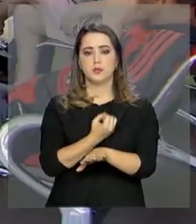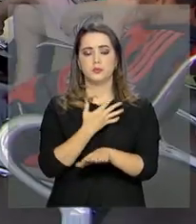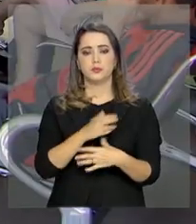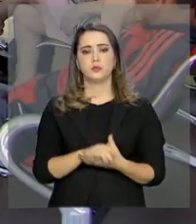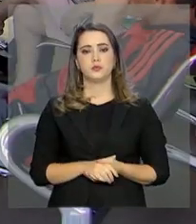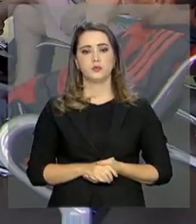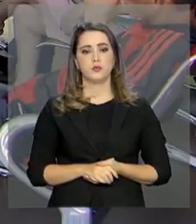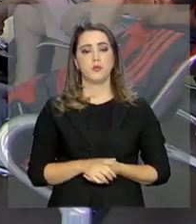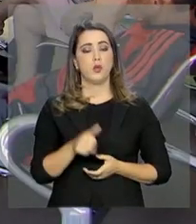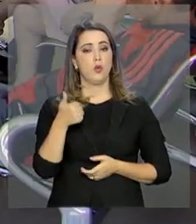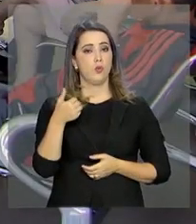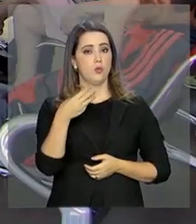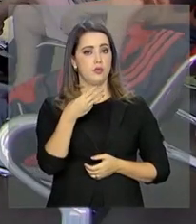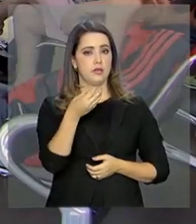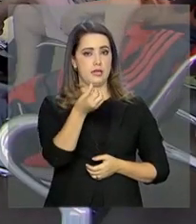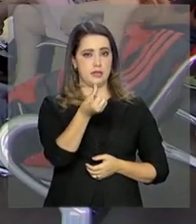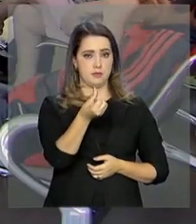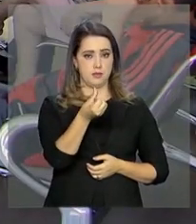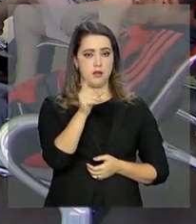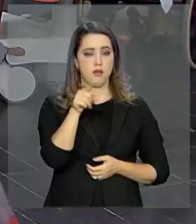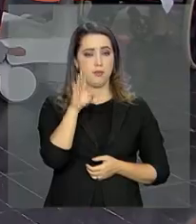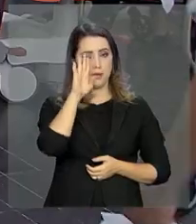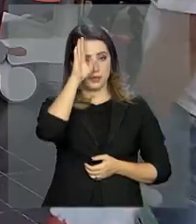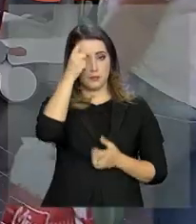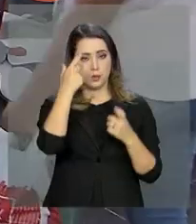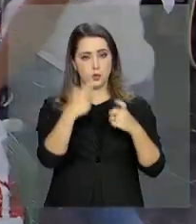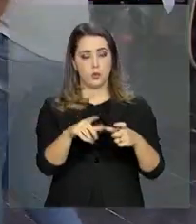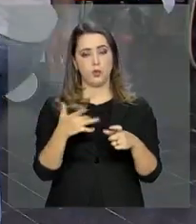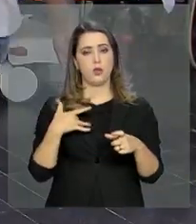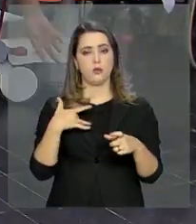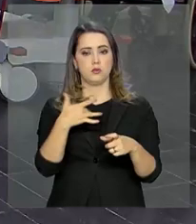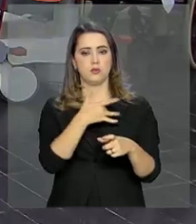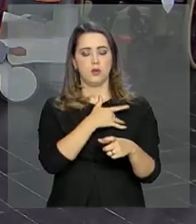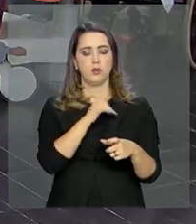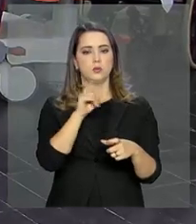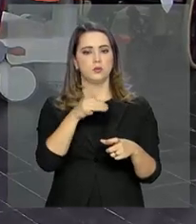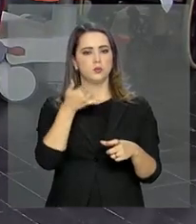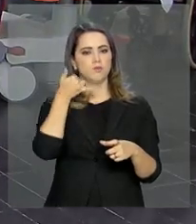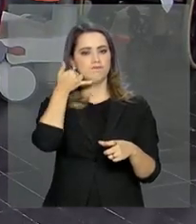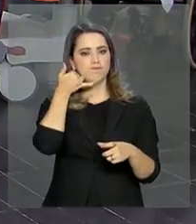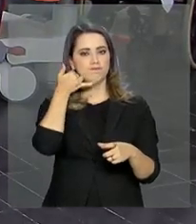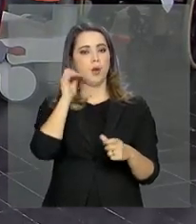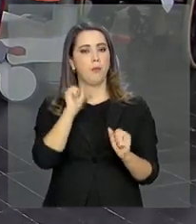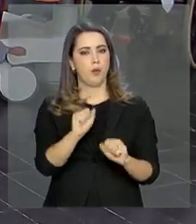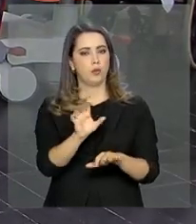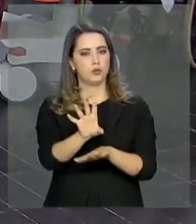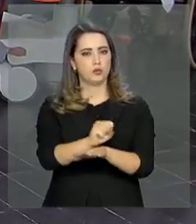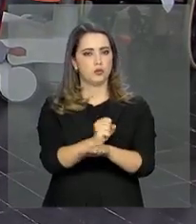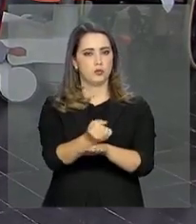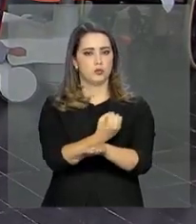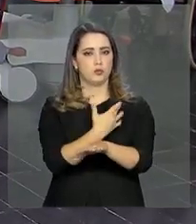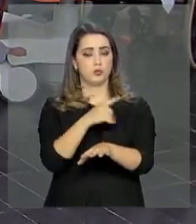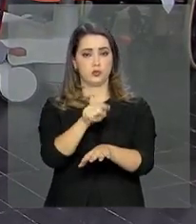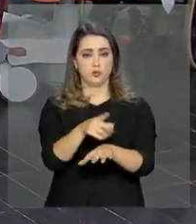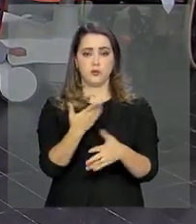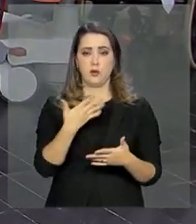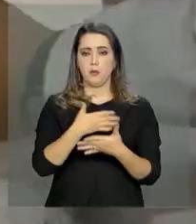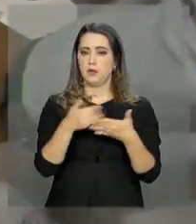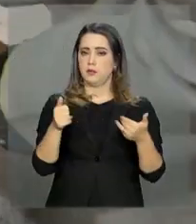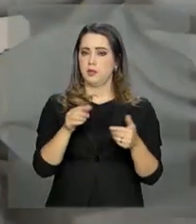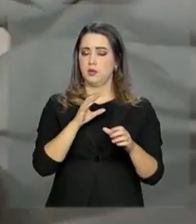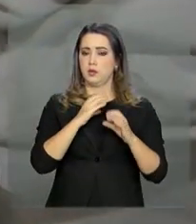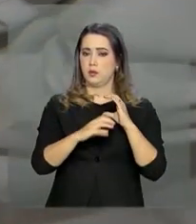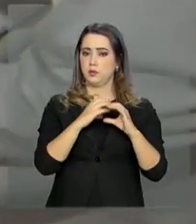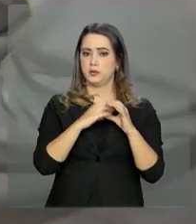disque 136 é a principal ouvidoria do sistema único de saúde o sus e para melhorar o trabalho desse canal